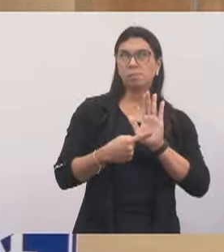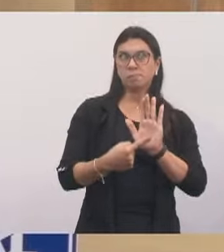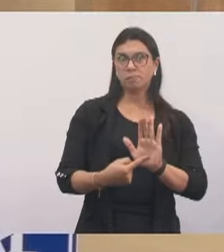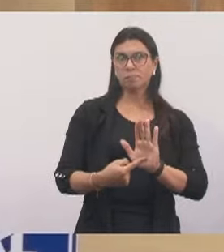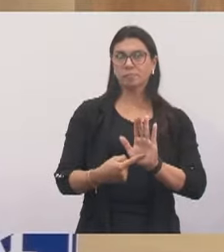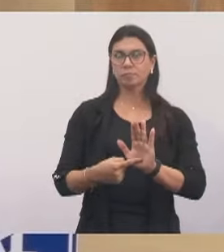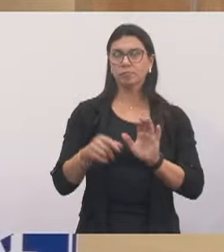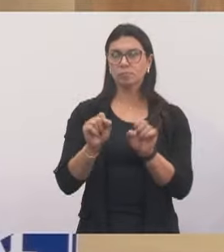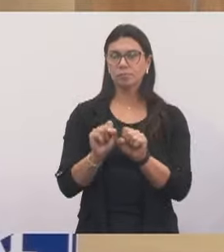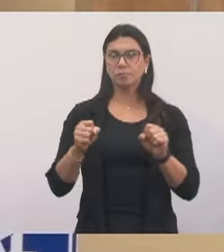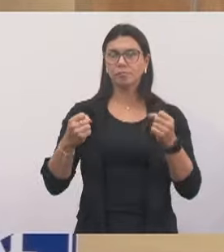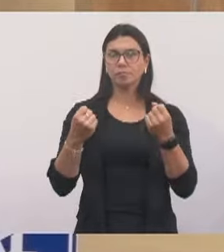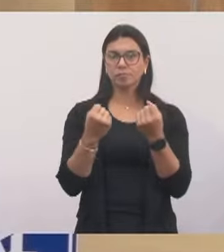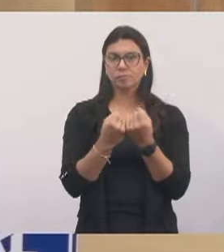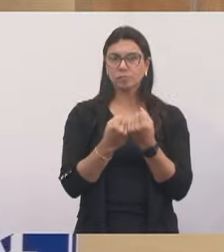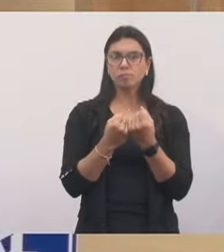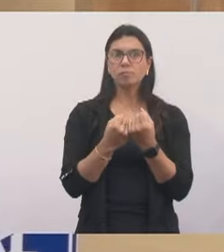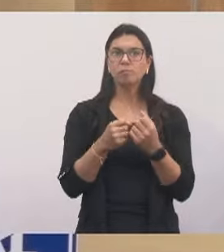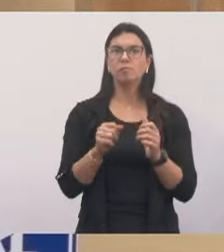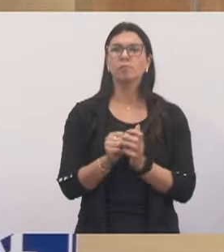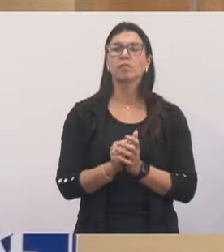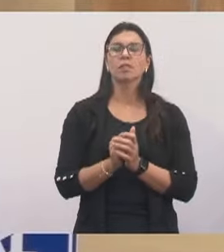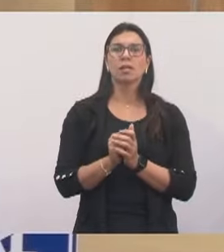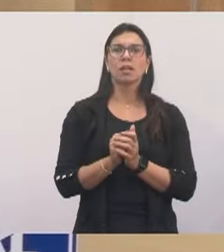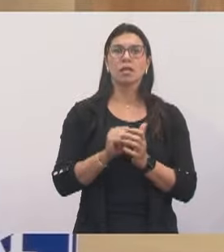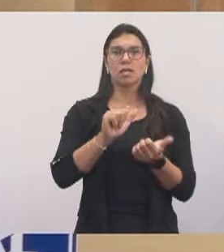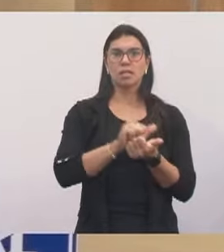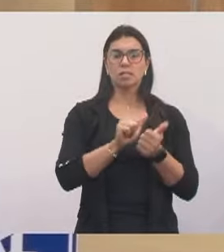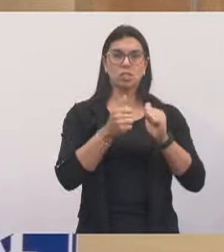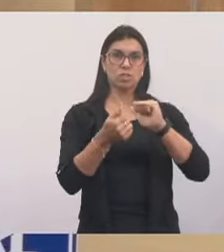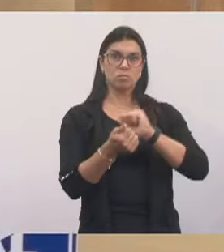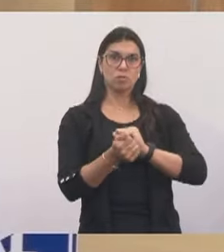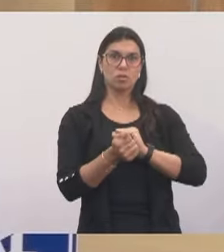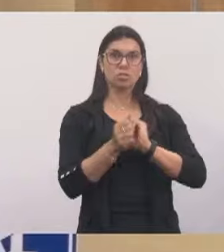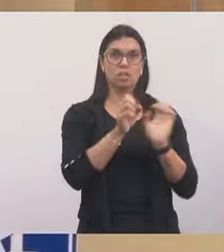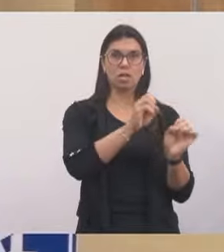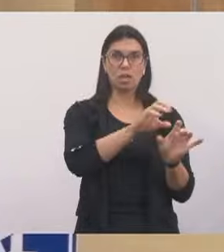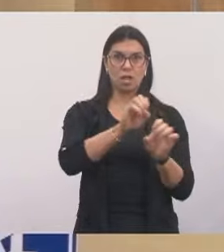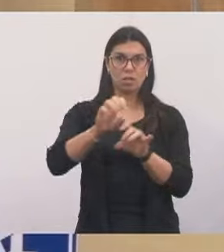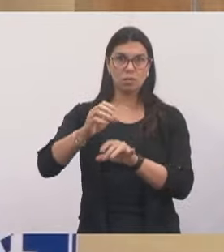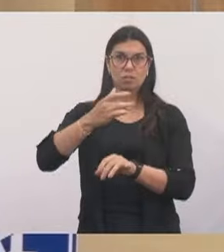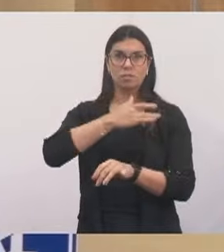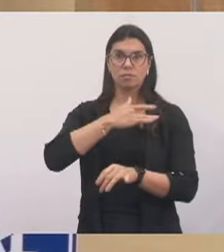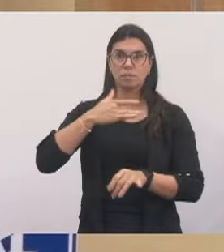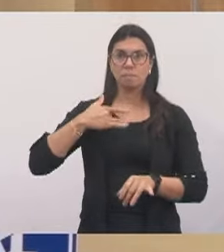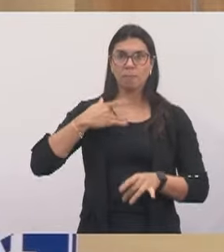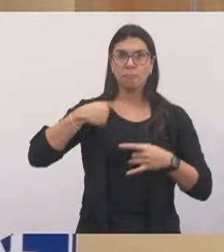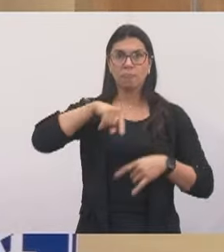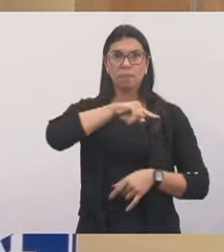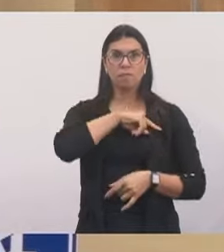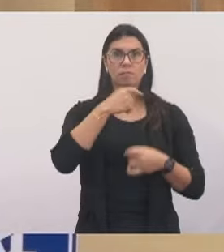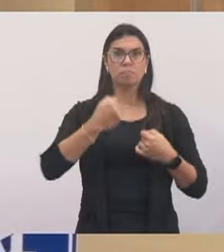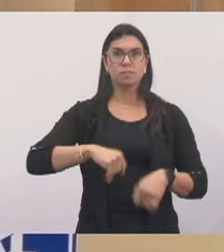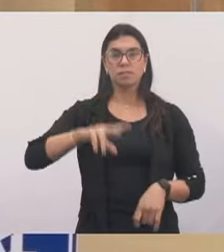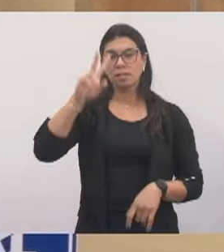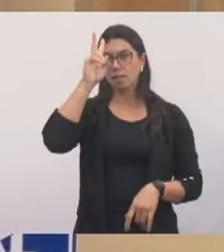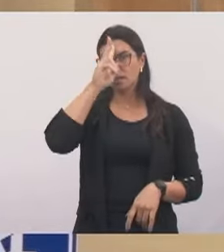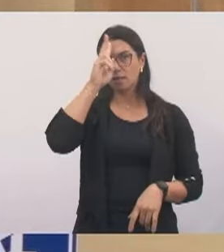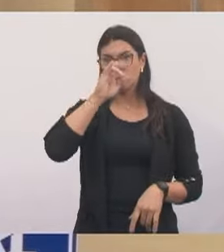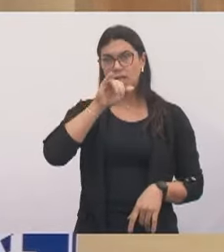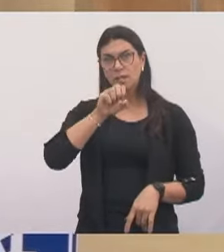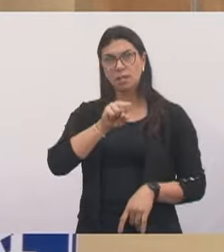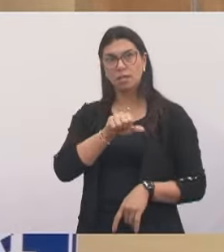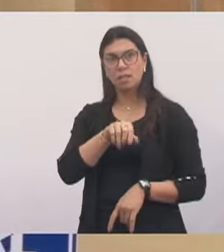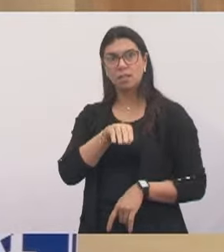é a Associação Leancun Esporte, Educação e Saúde. Nós temos que lembrar, primeiramente, da Isabel